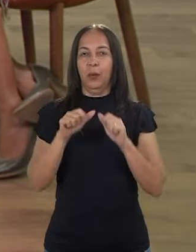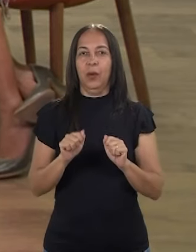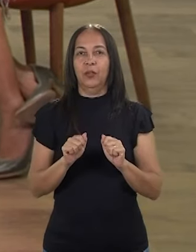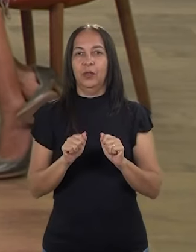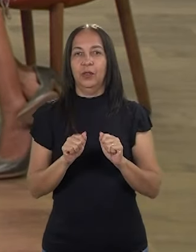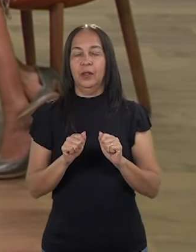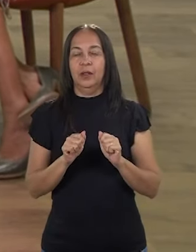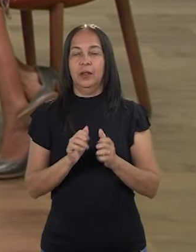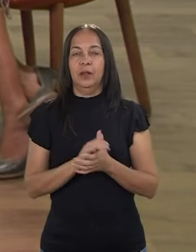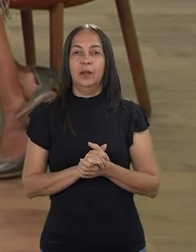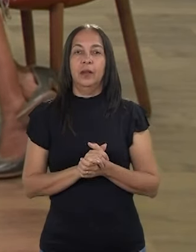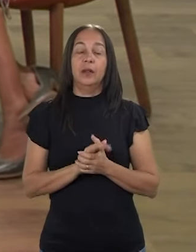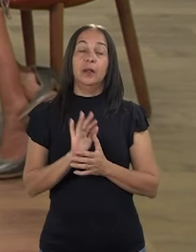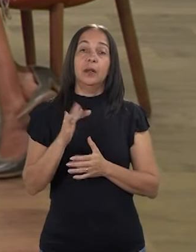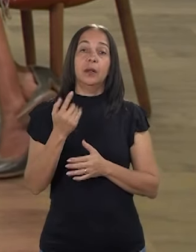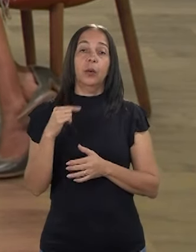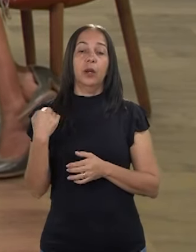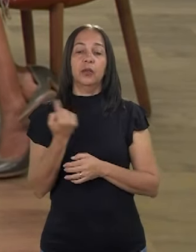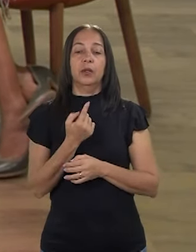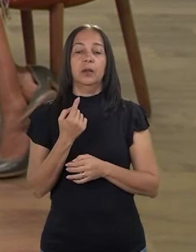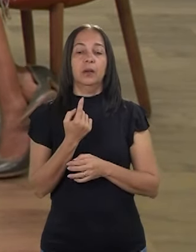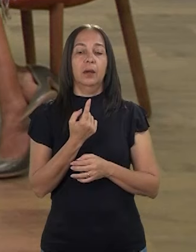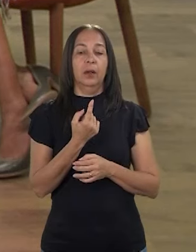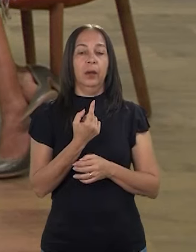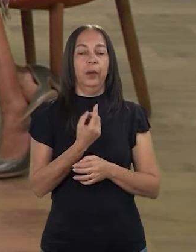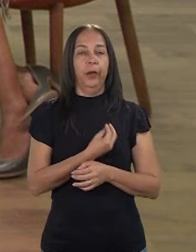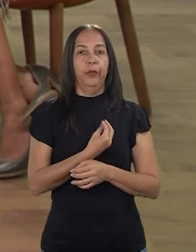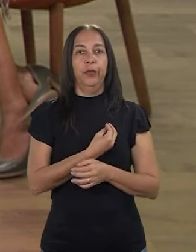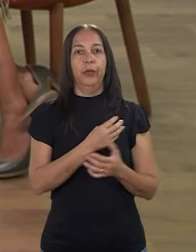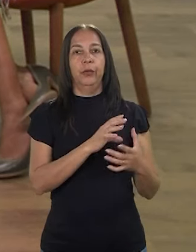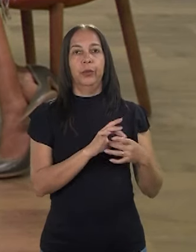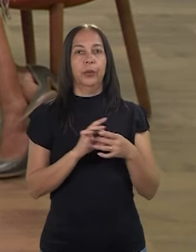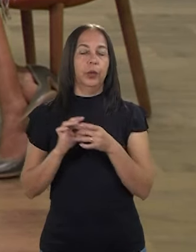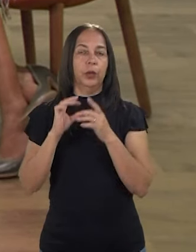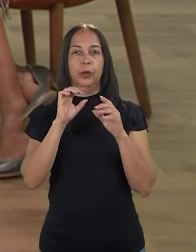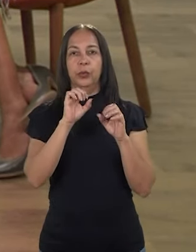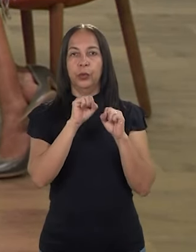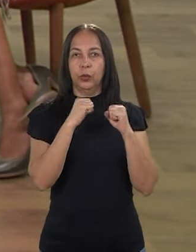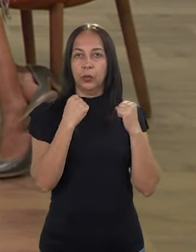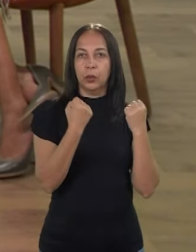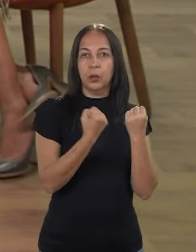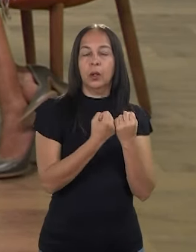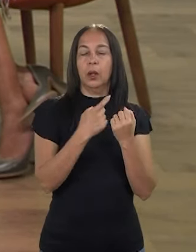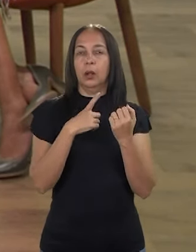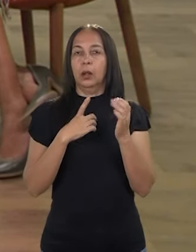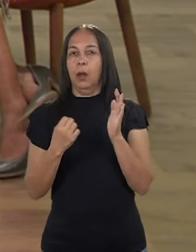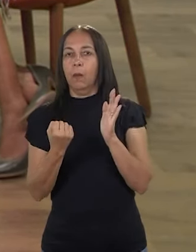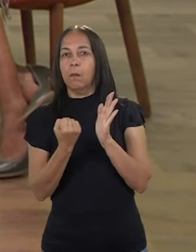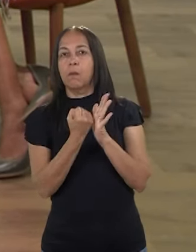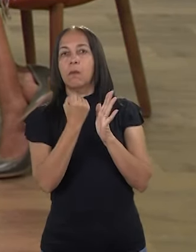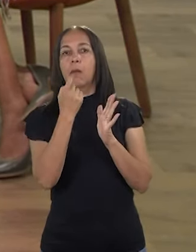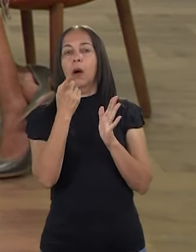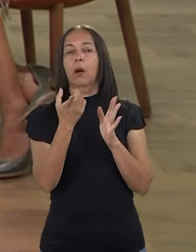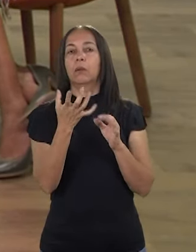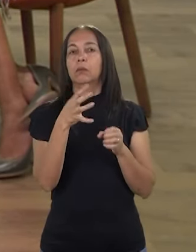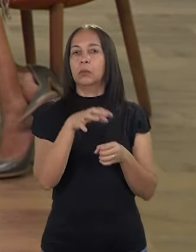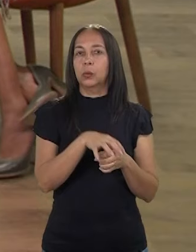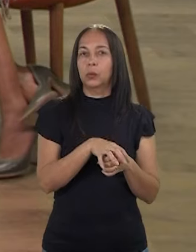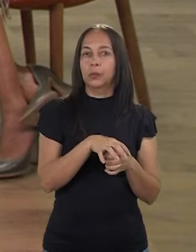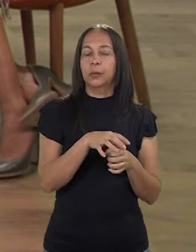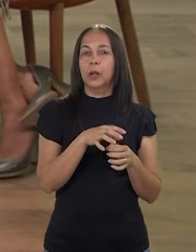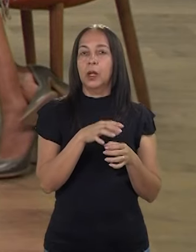isso código é linguagem então a gente vive uma sociedade né que é marcada pela pela foi